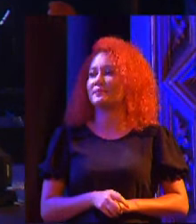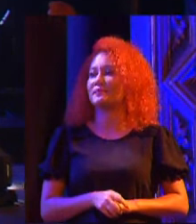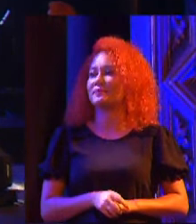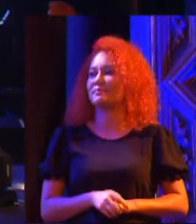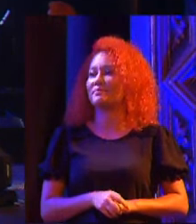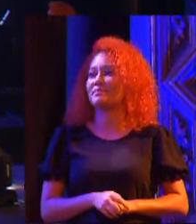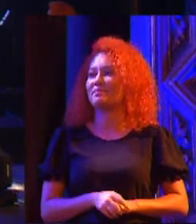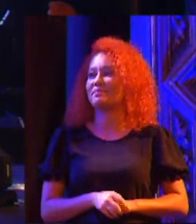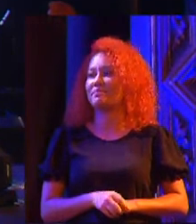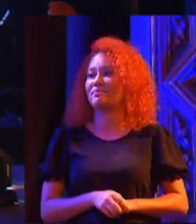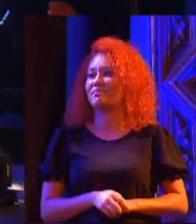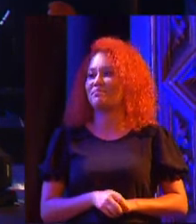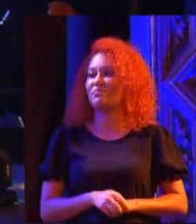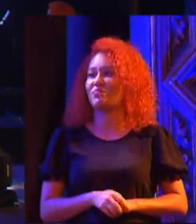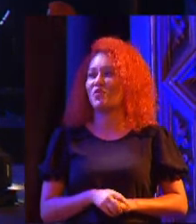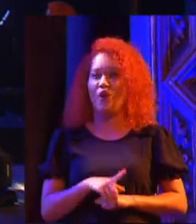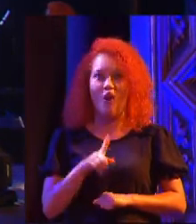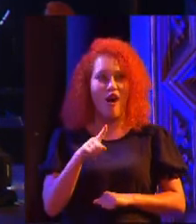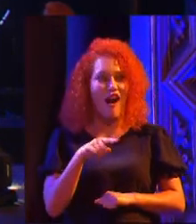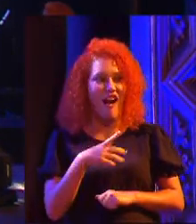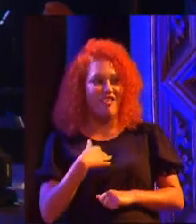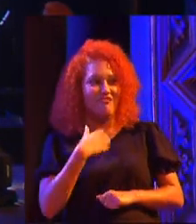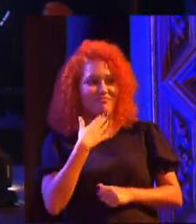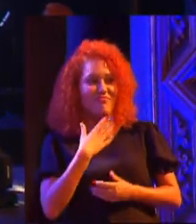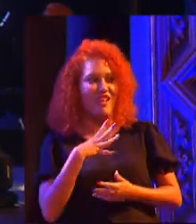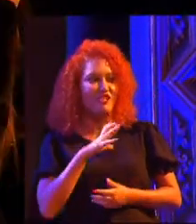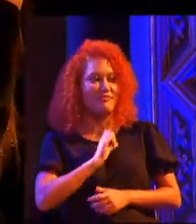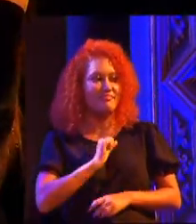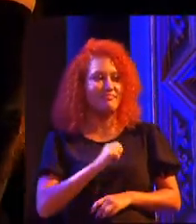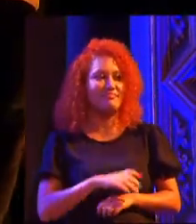Olha, menina, adorei.